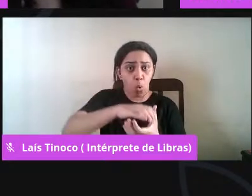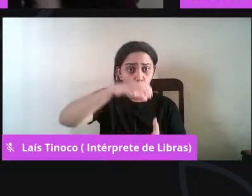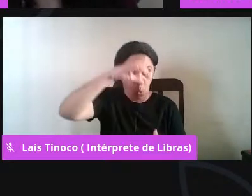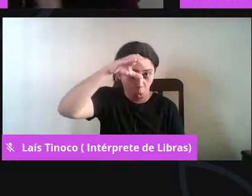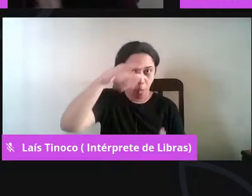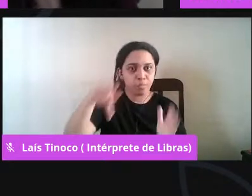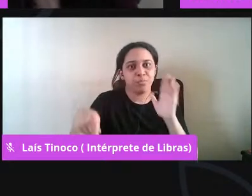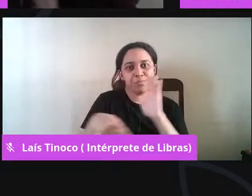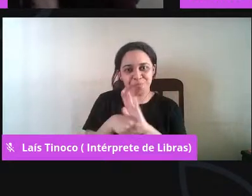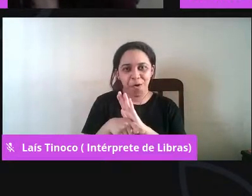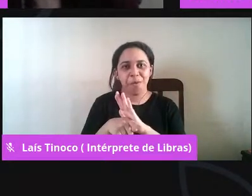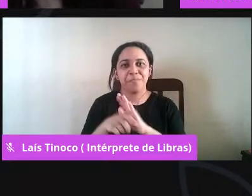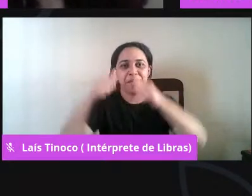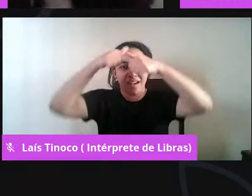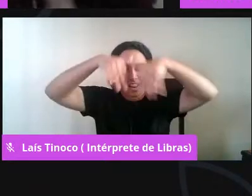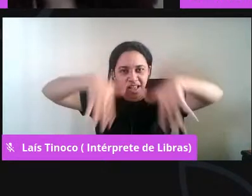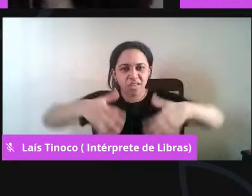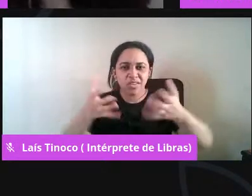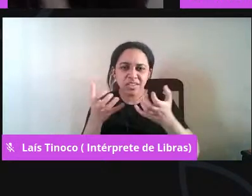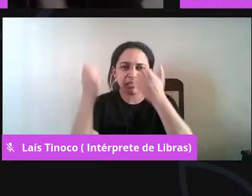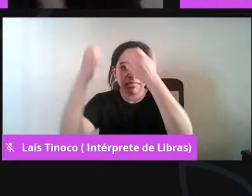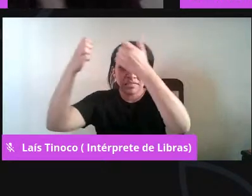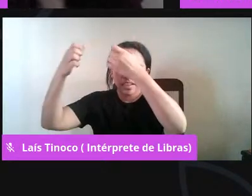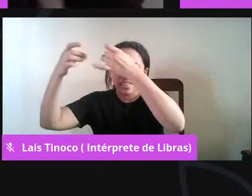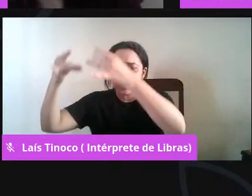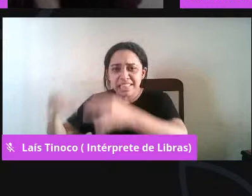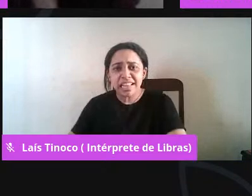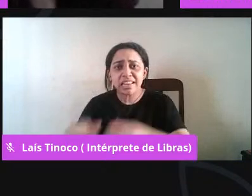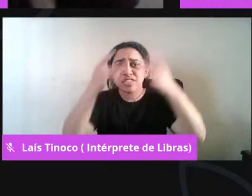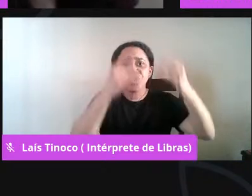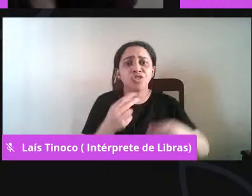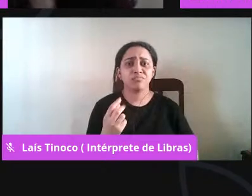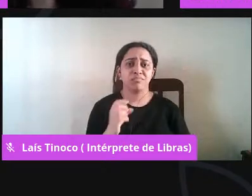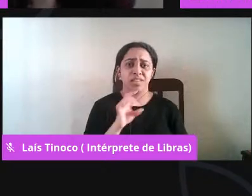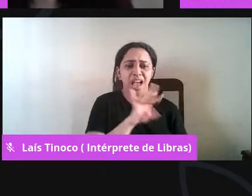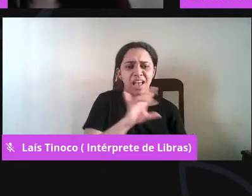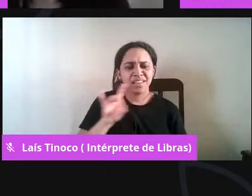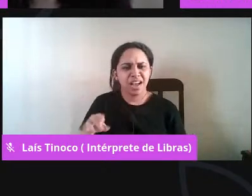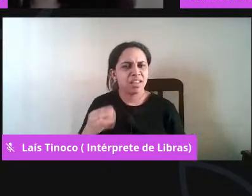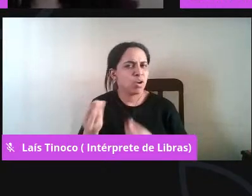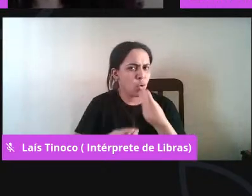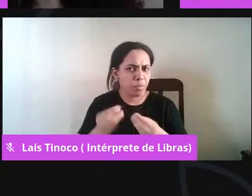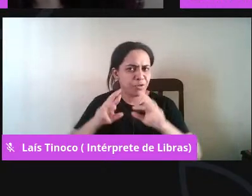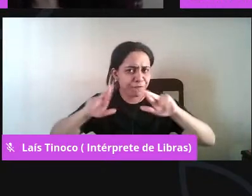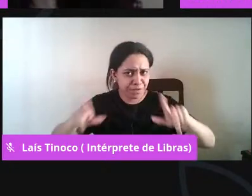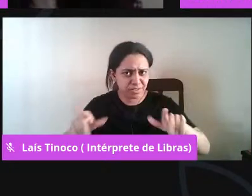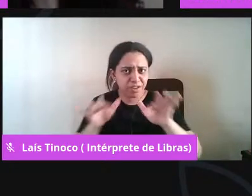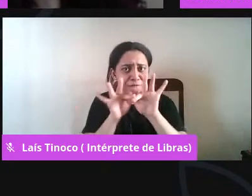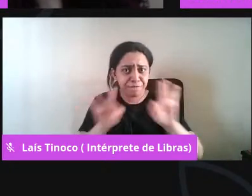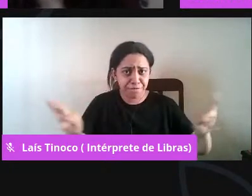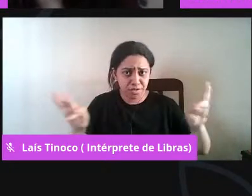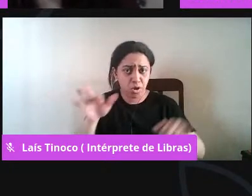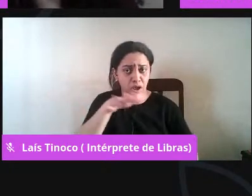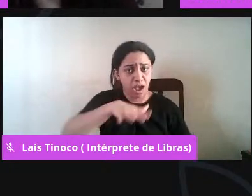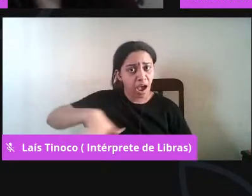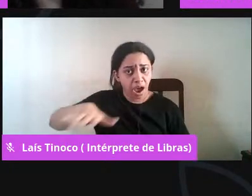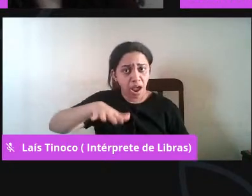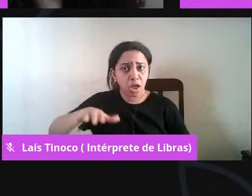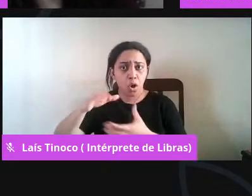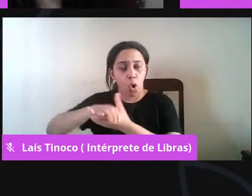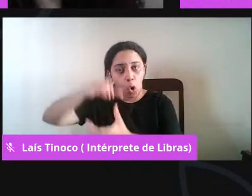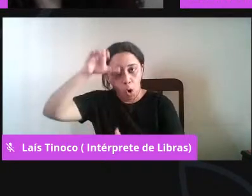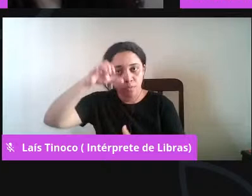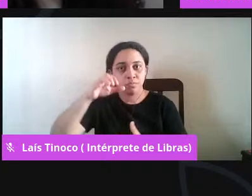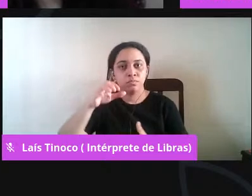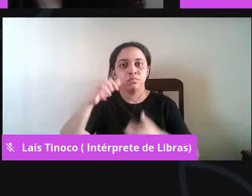senhora comentasse um pouco sobre as particularidades de cada um desse trabalho, né, com a fraseologia no corpo de atlas e também em obras